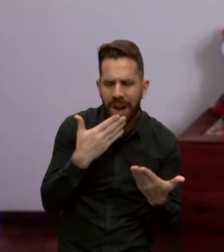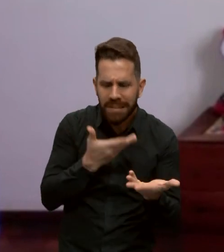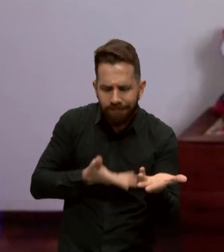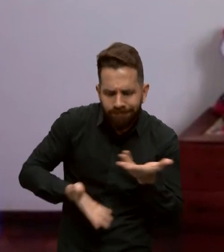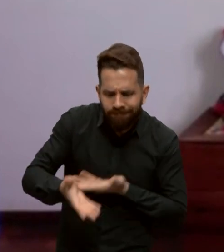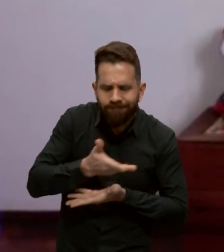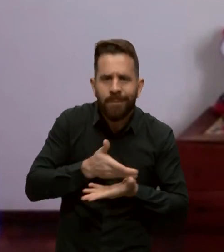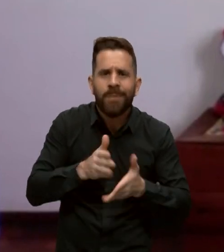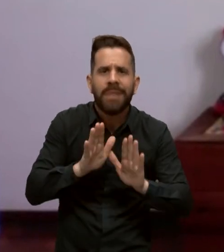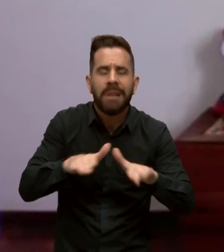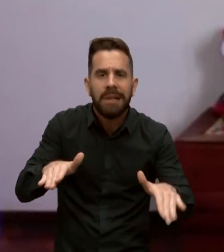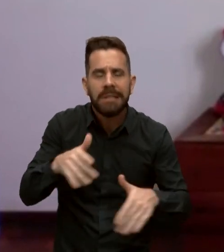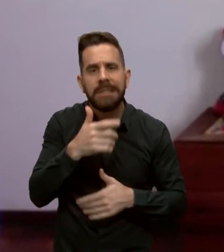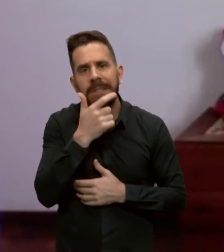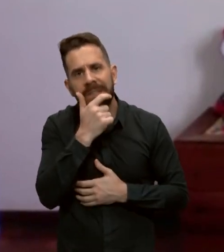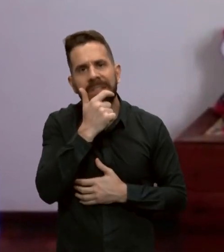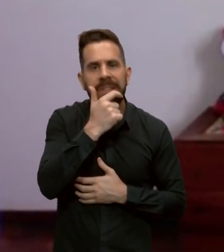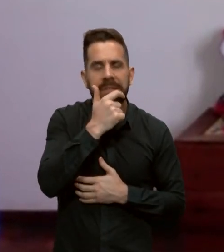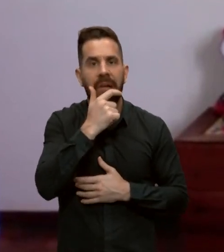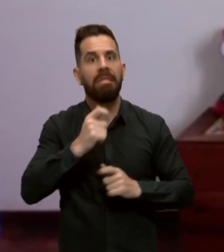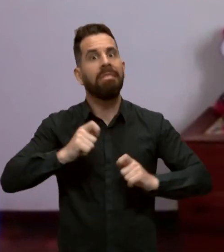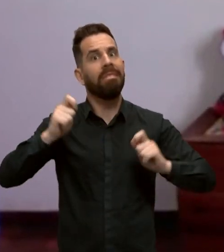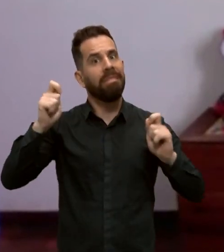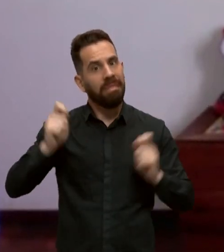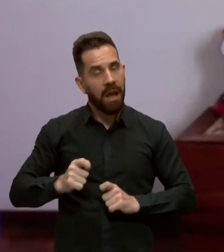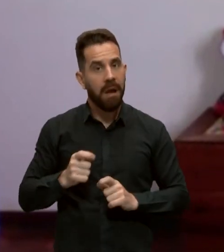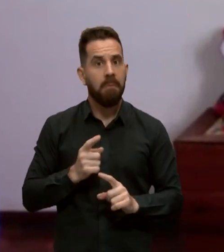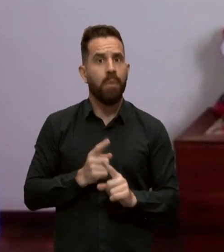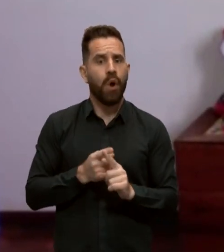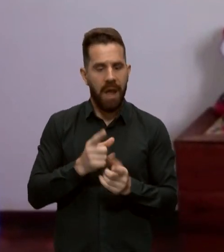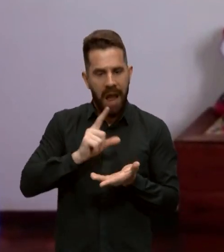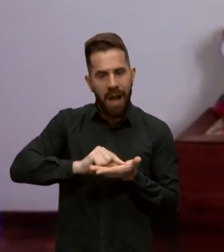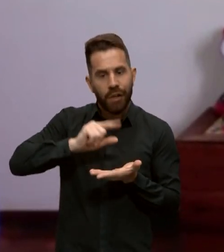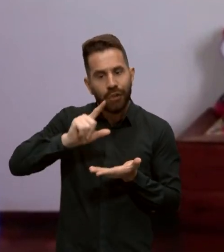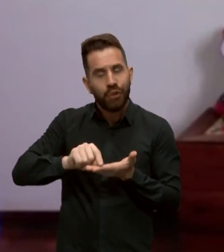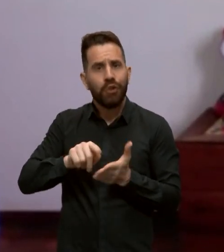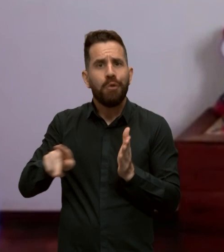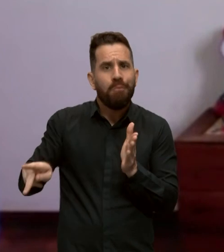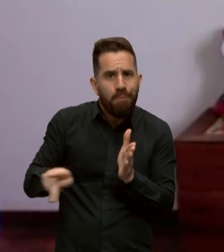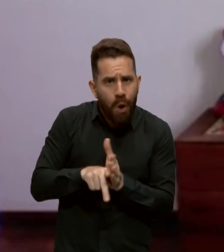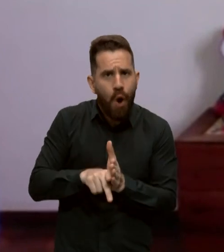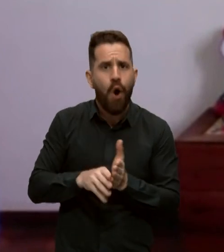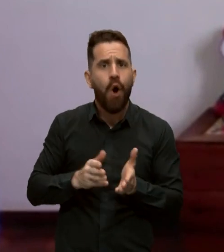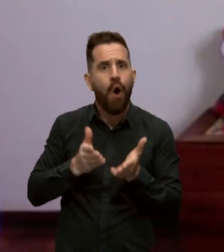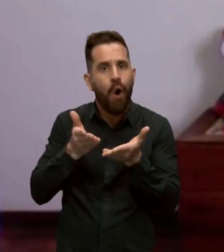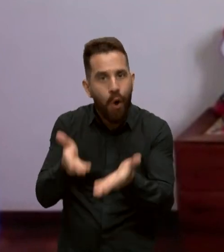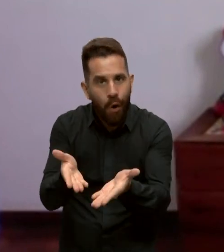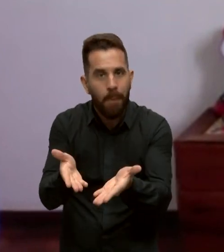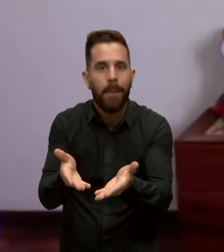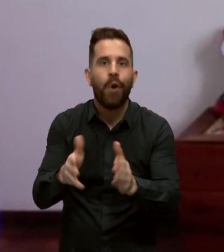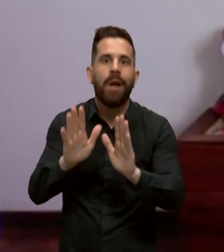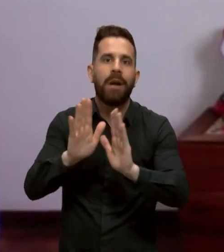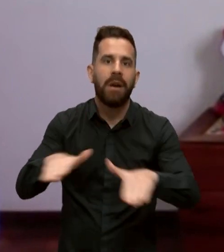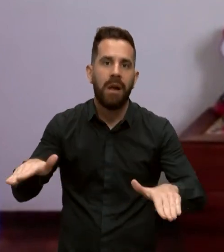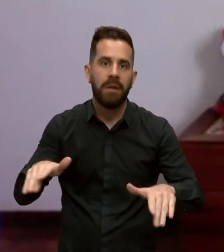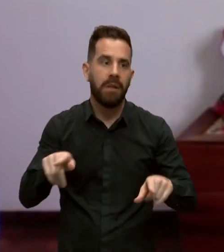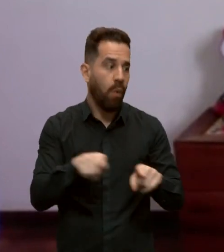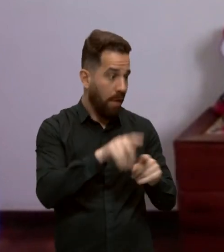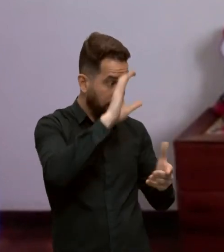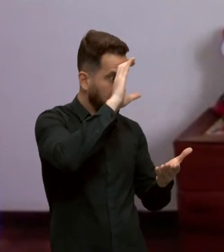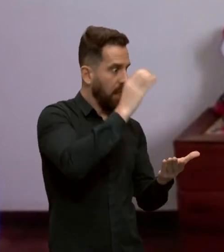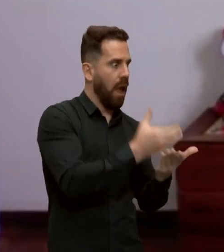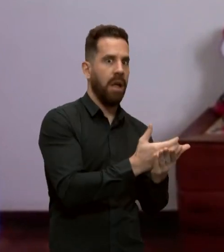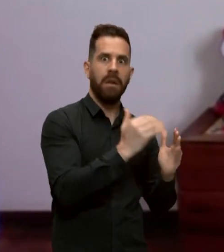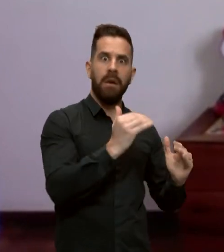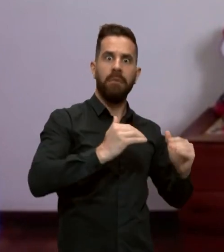tipo veio uma ideia de por que a gente não faz um artigo para crianças, né? Traduzindo um pouco do que está sendo feito. Então, assim, não era